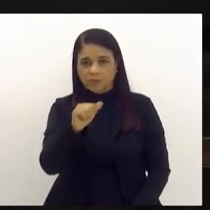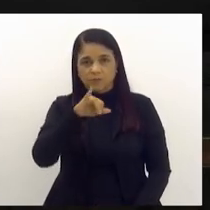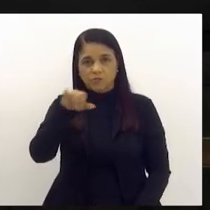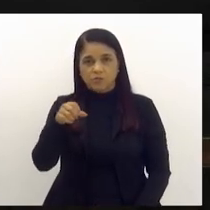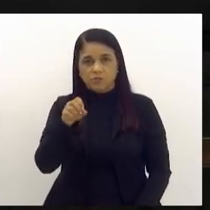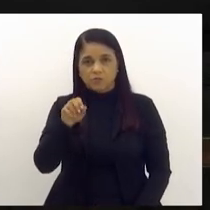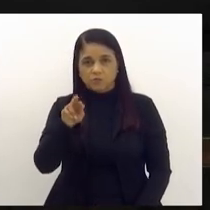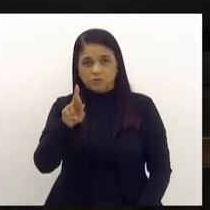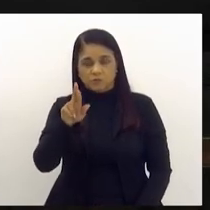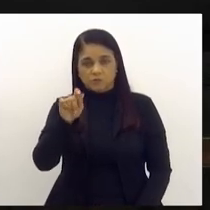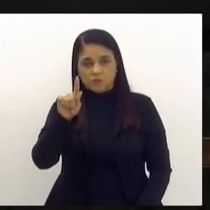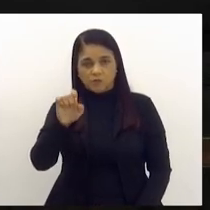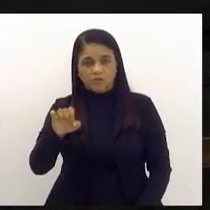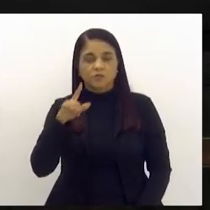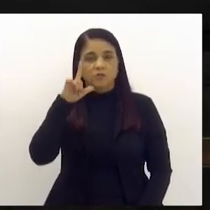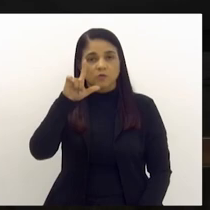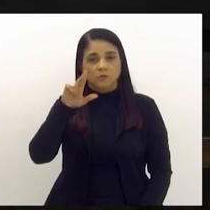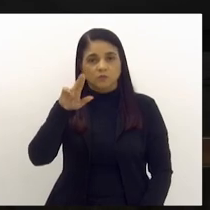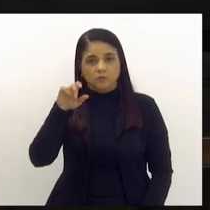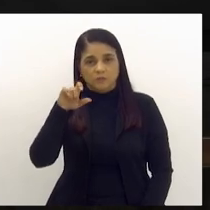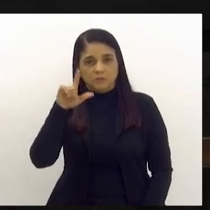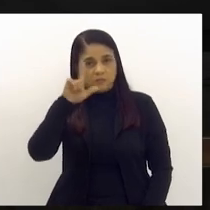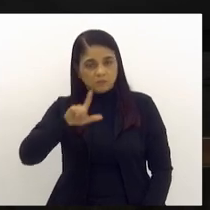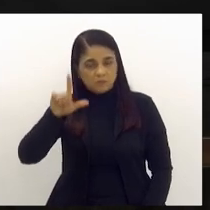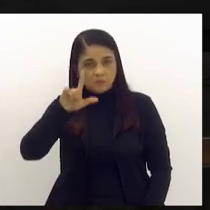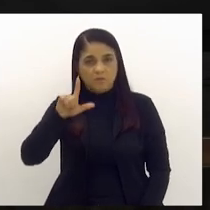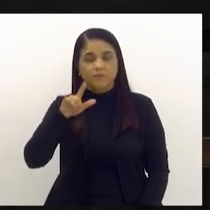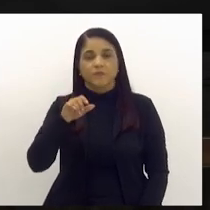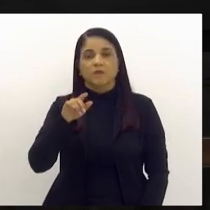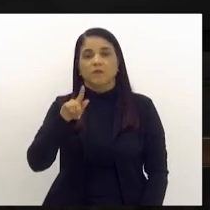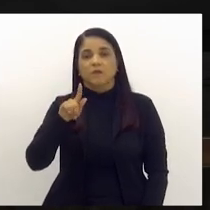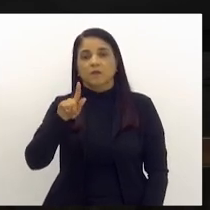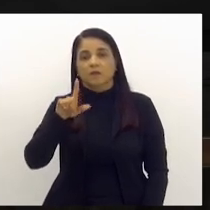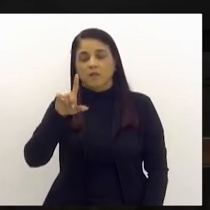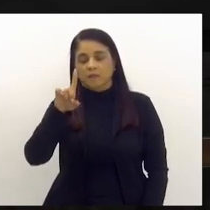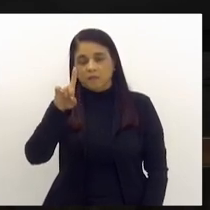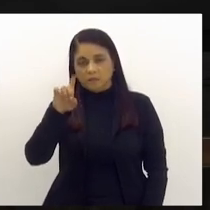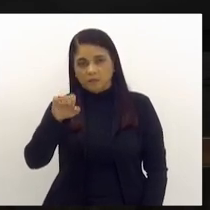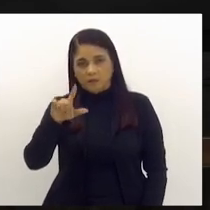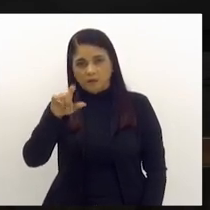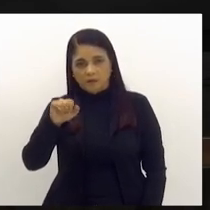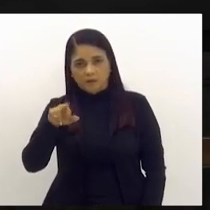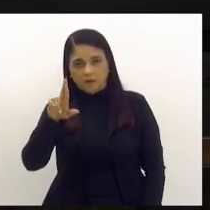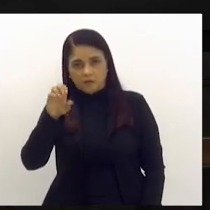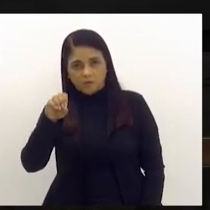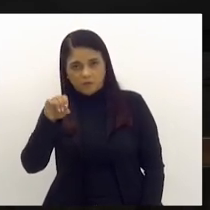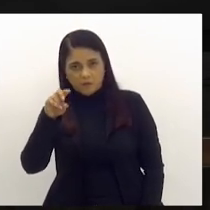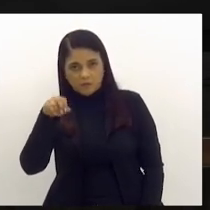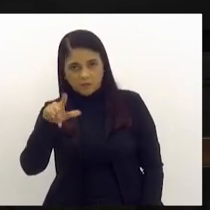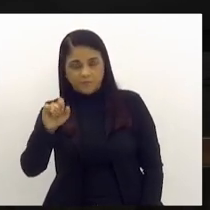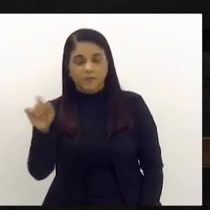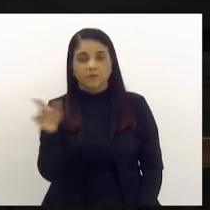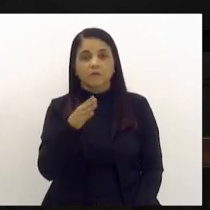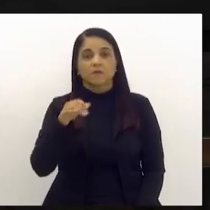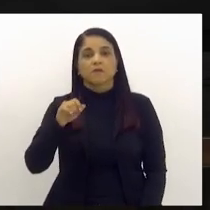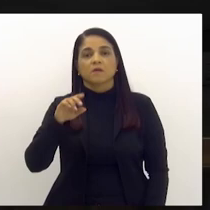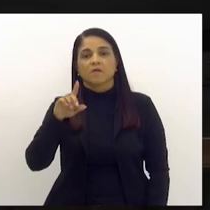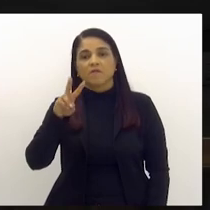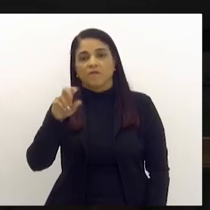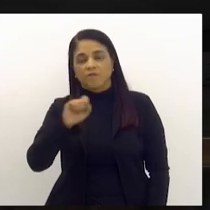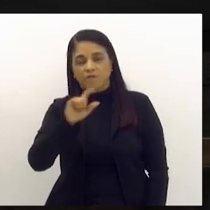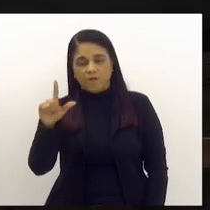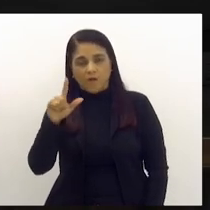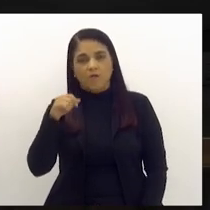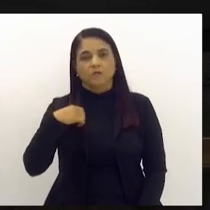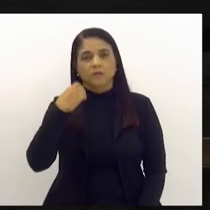Felipe Neto, Lucinha, Guilherme De Laroli, Jorge Felipe Neto, Dionísio Lins, Valdo Ceasa, Renato